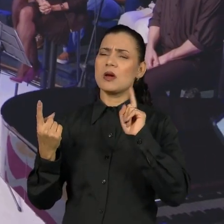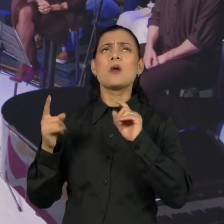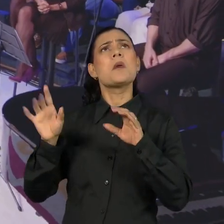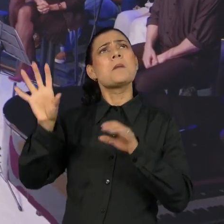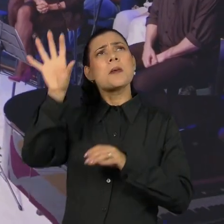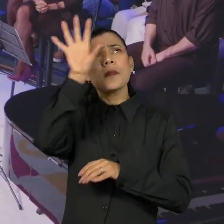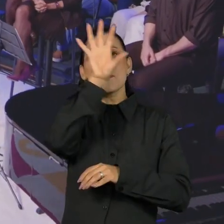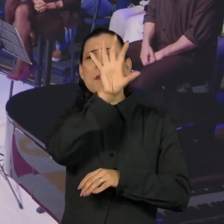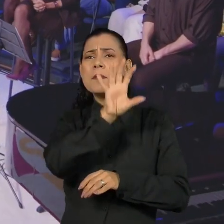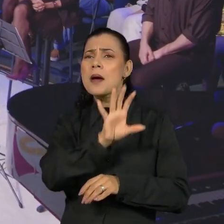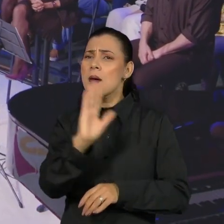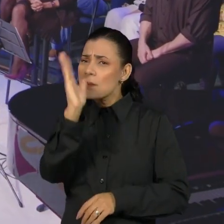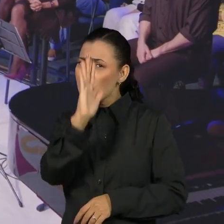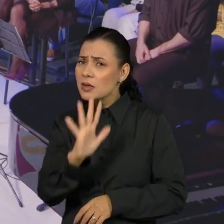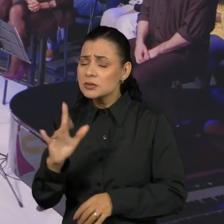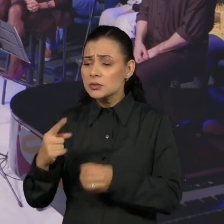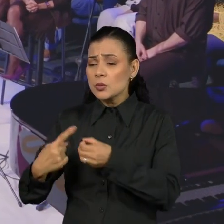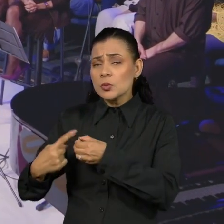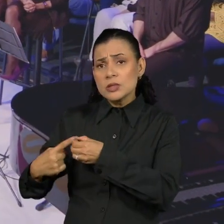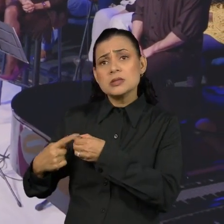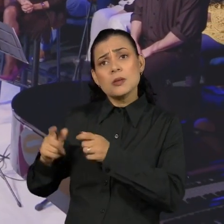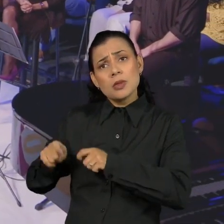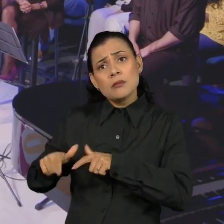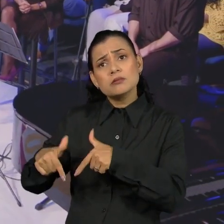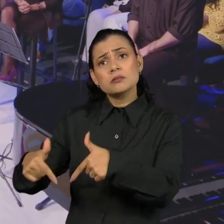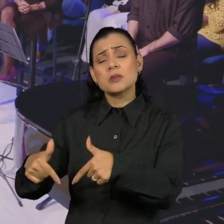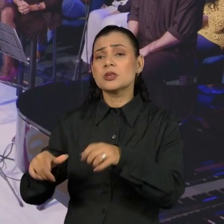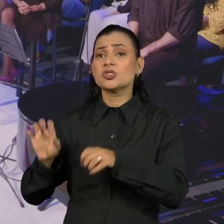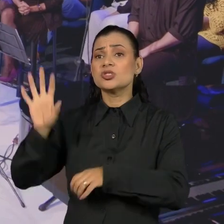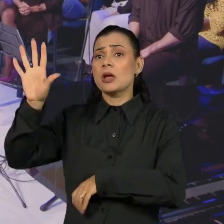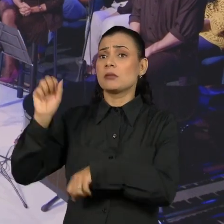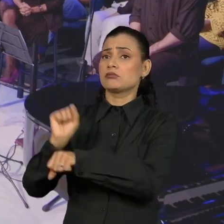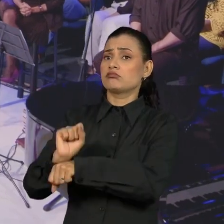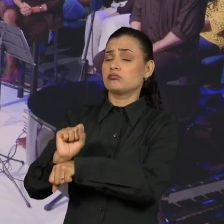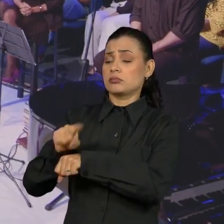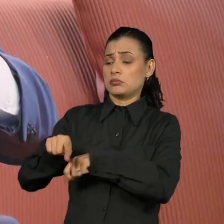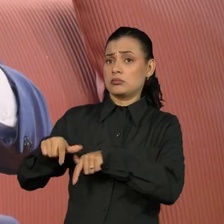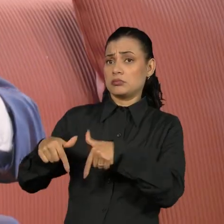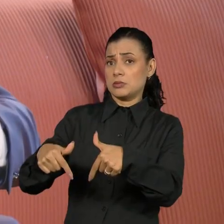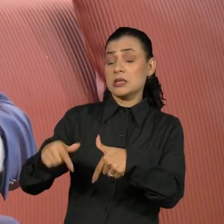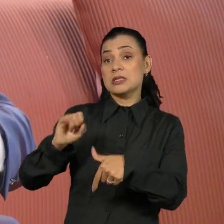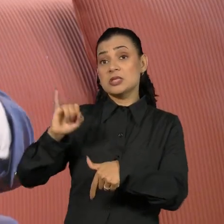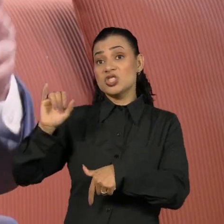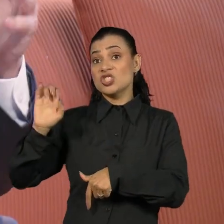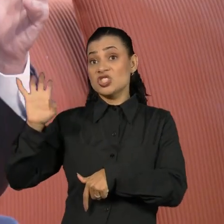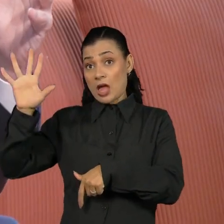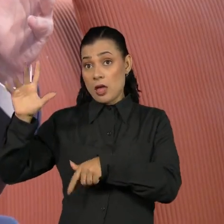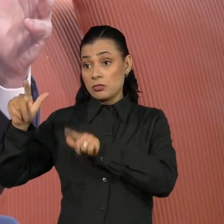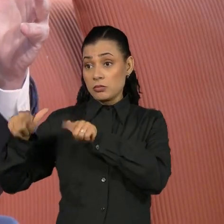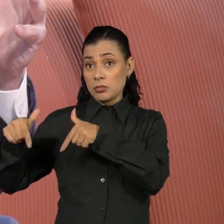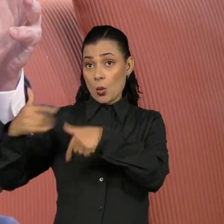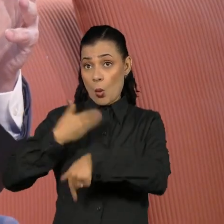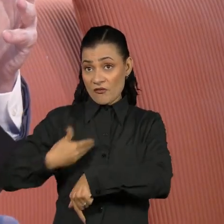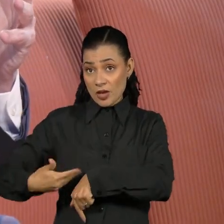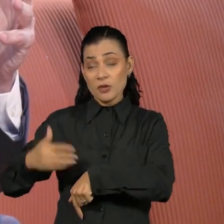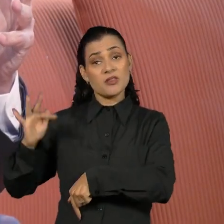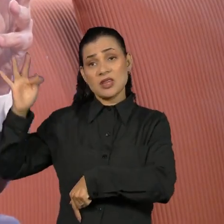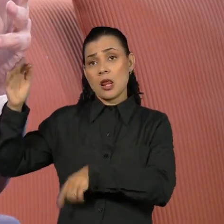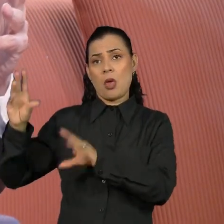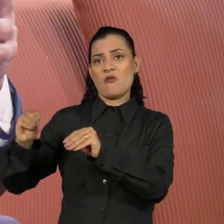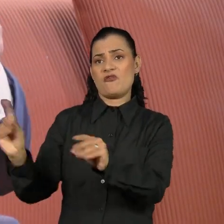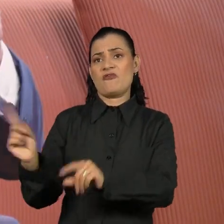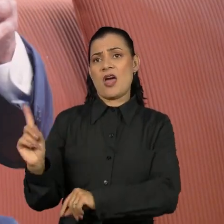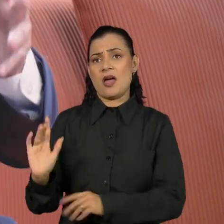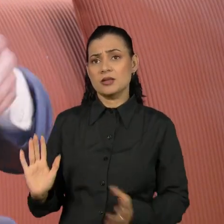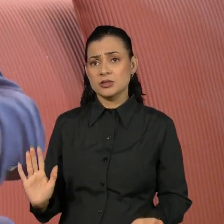município puder fazer, o Estado não deve fazer. O que o Estado puder fazer, o governo federal não deve